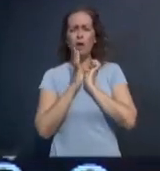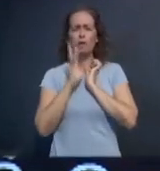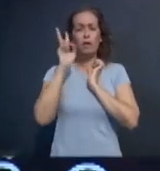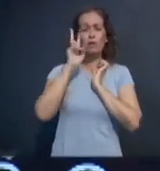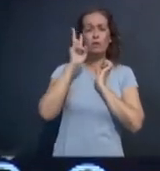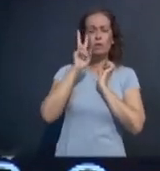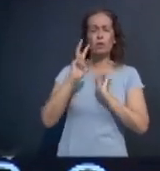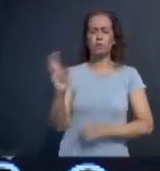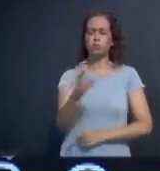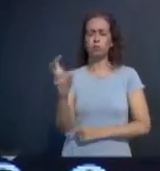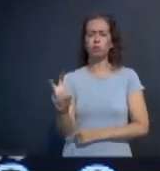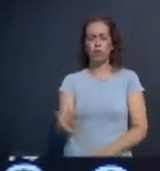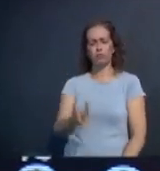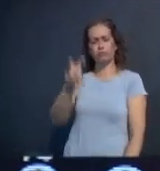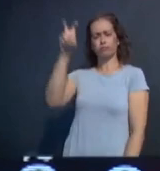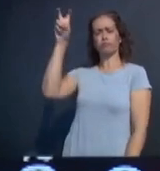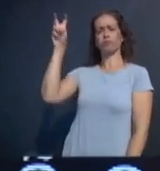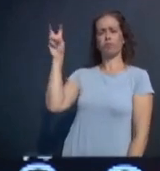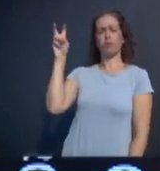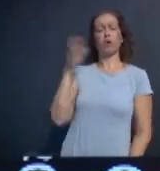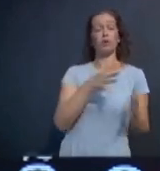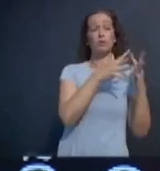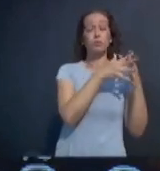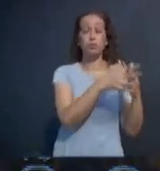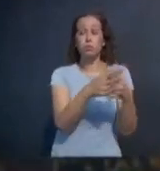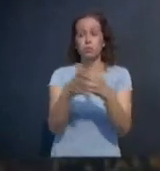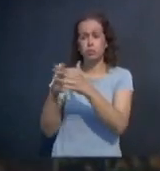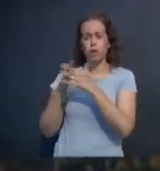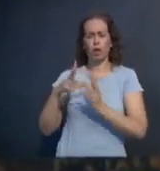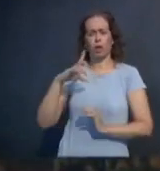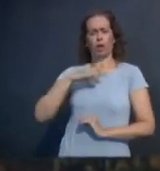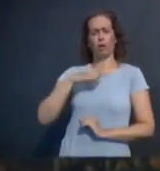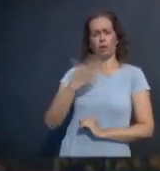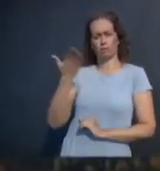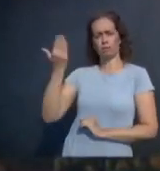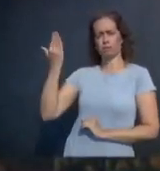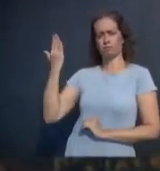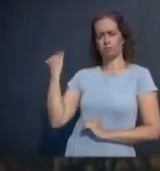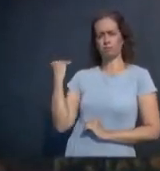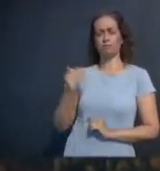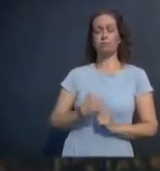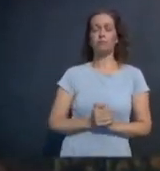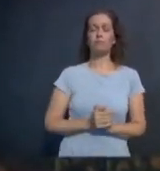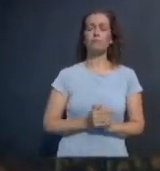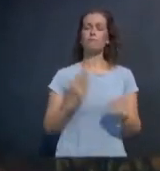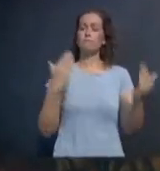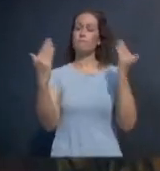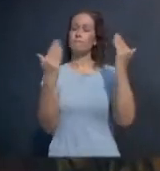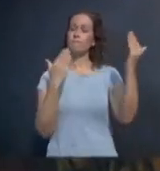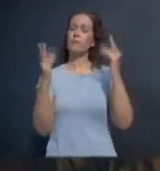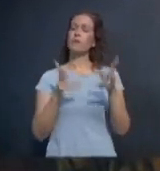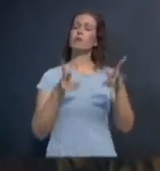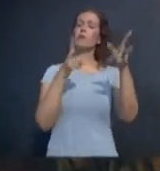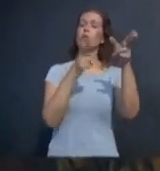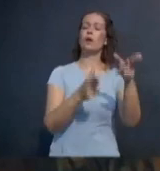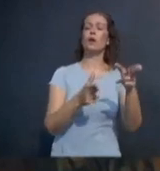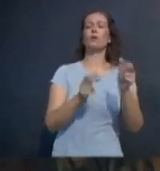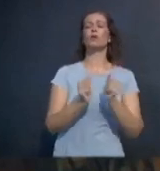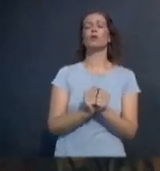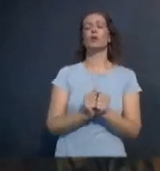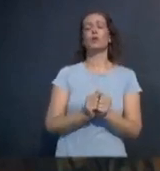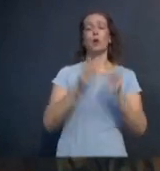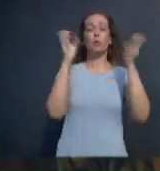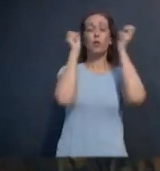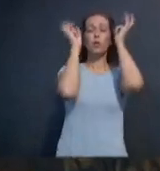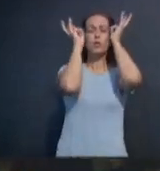aquela serpente e aquela confusão toda. Diz assim, no modo... Porque Moisés levantou a serpente no deserto, assim importa que o Filho do